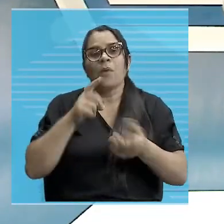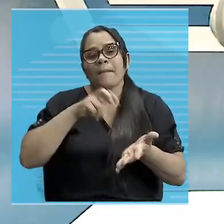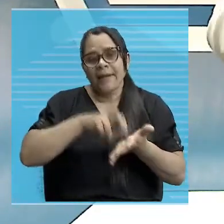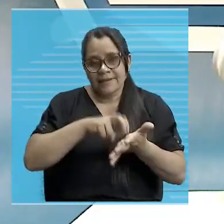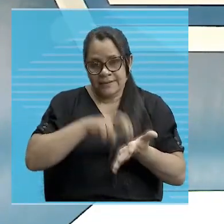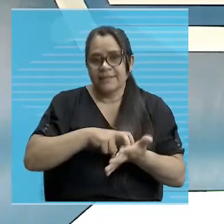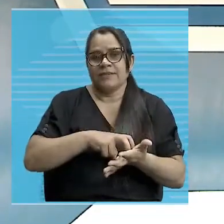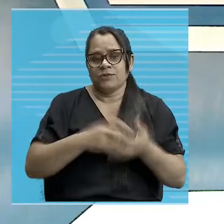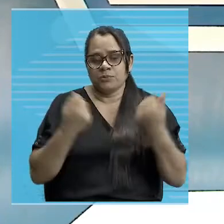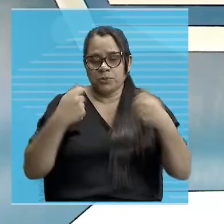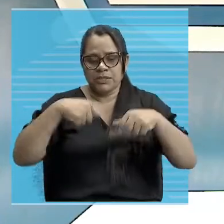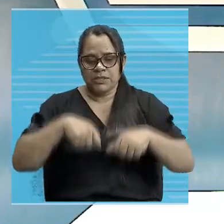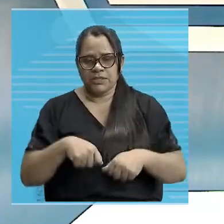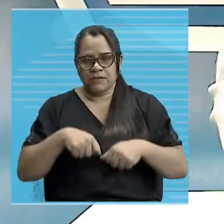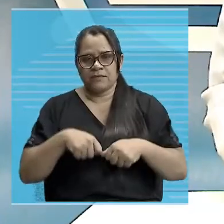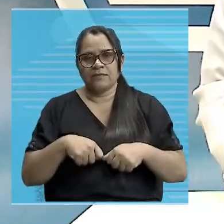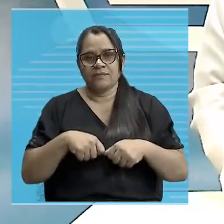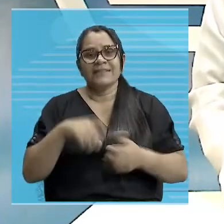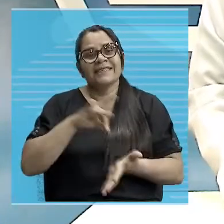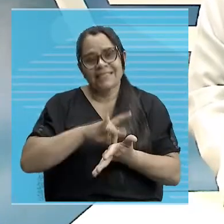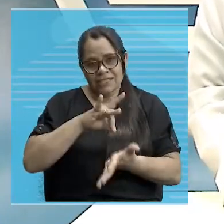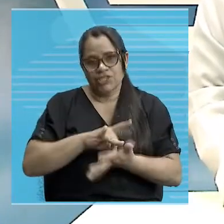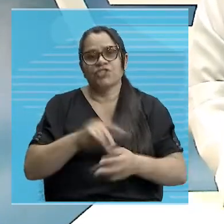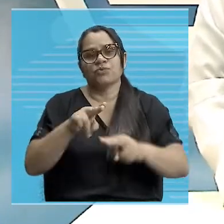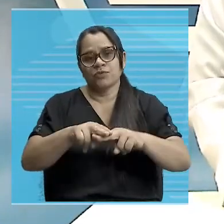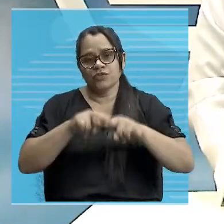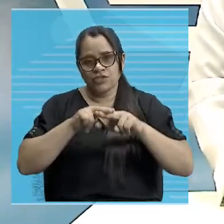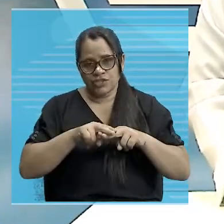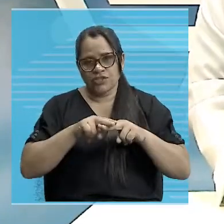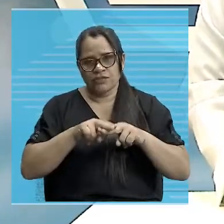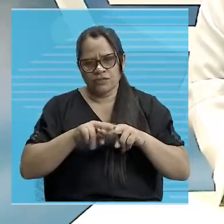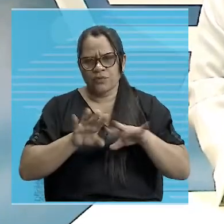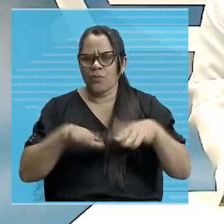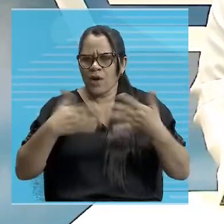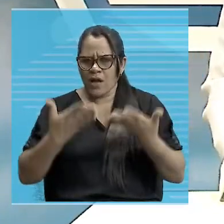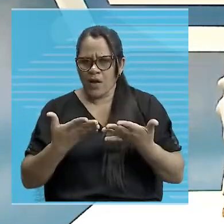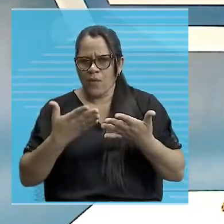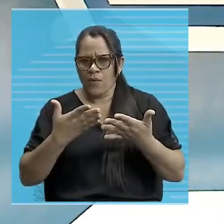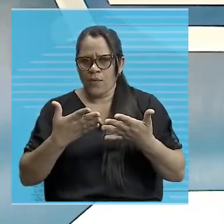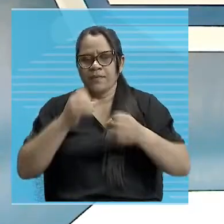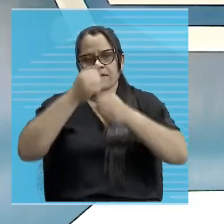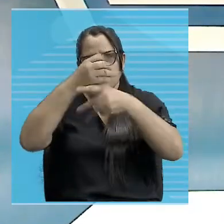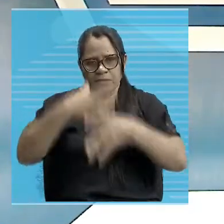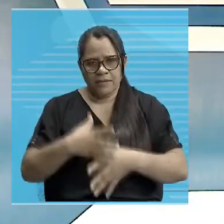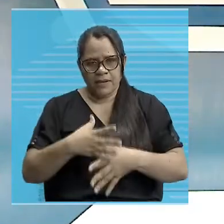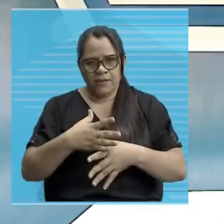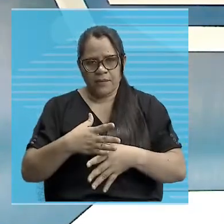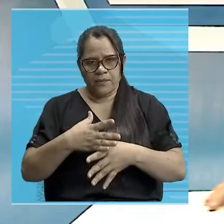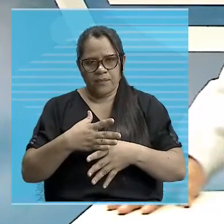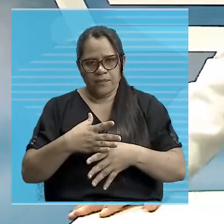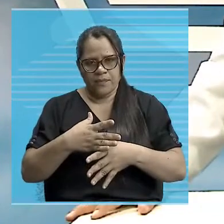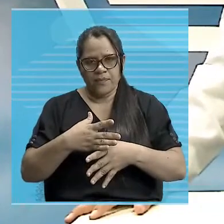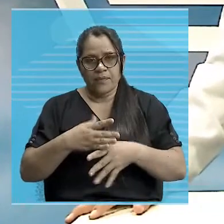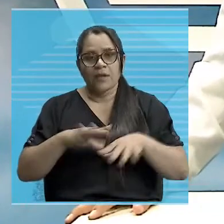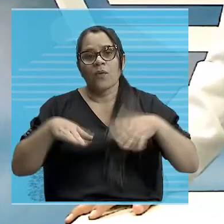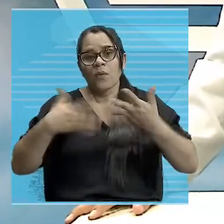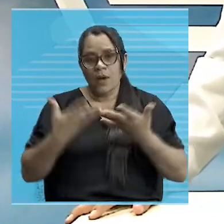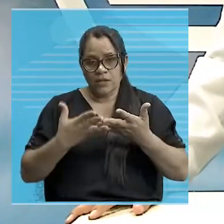E existe uma razão para isso. Existe uma razão para isso. Quando a mulher nasce, os gametas dela estão todos